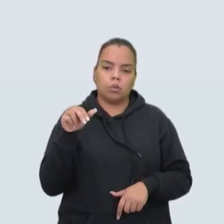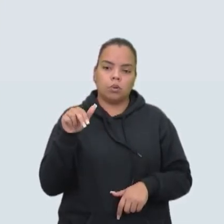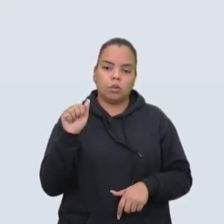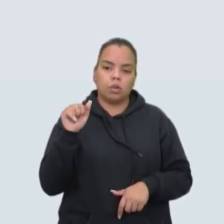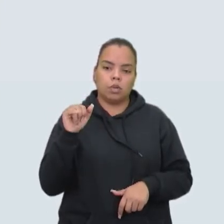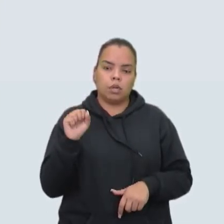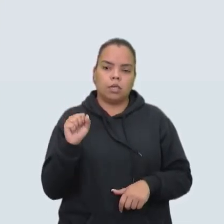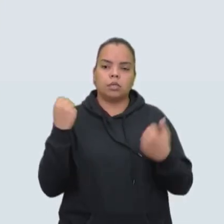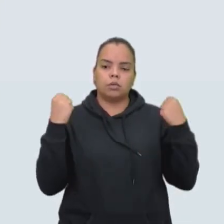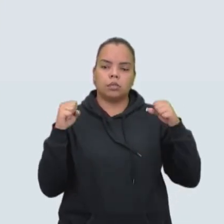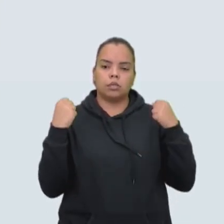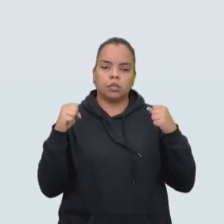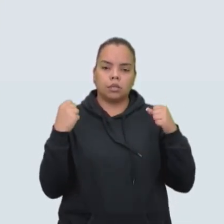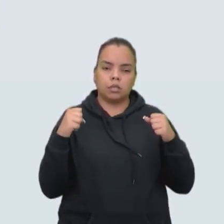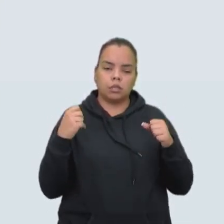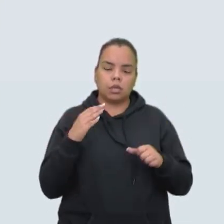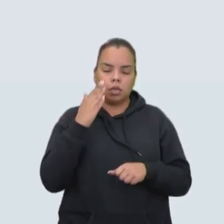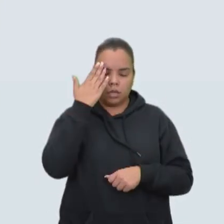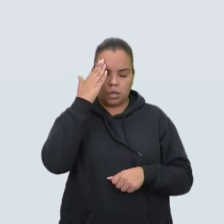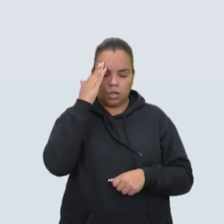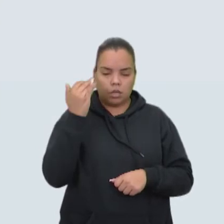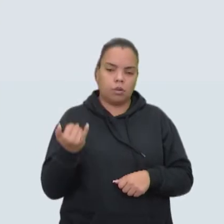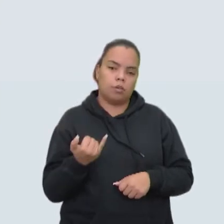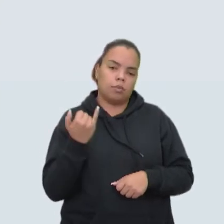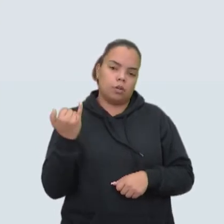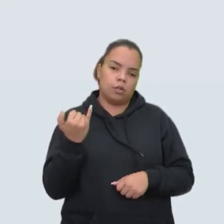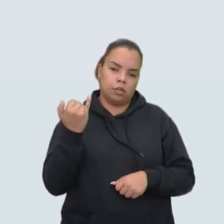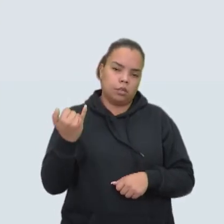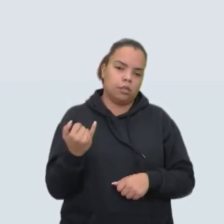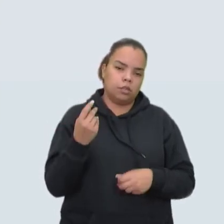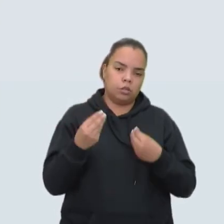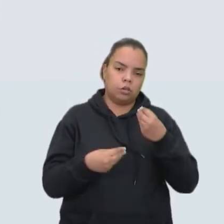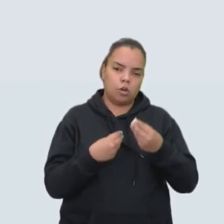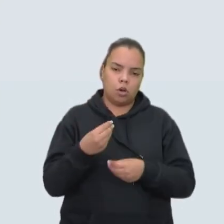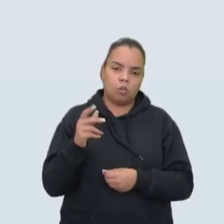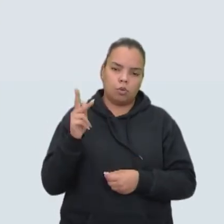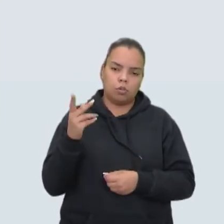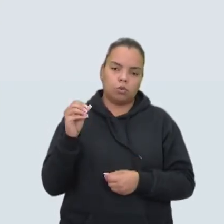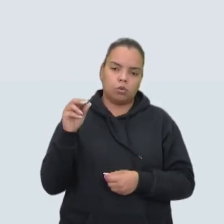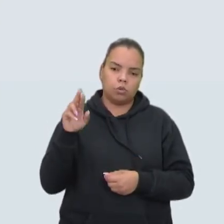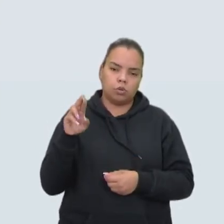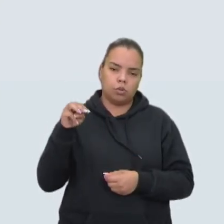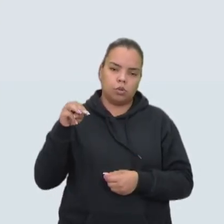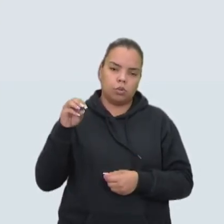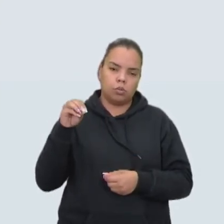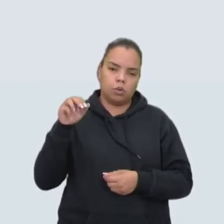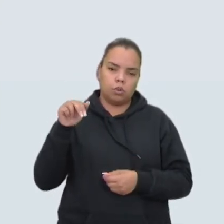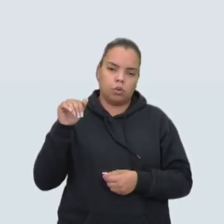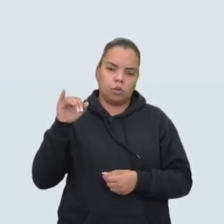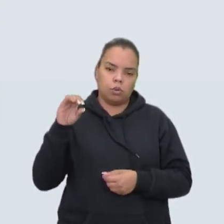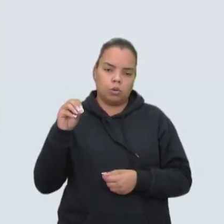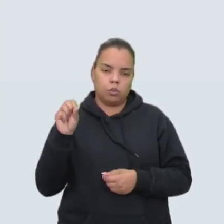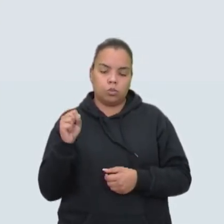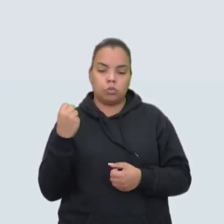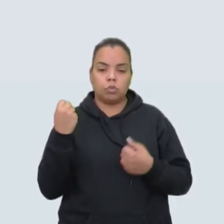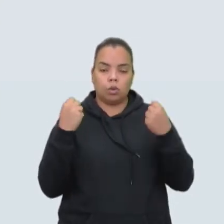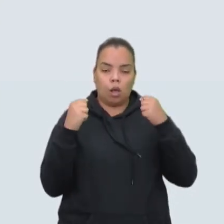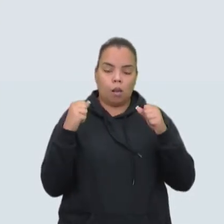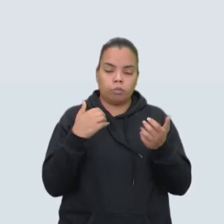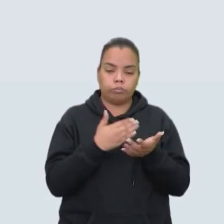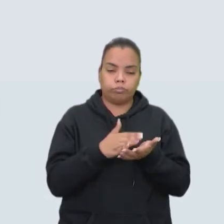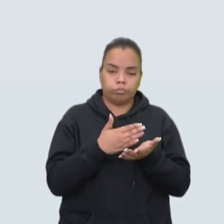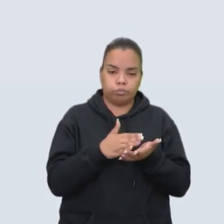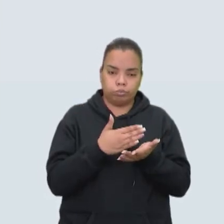vai entender um pouquinho da importância que os hormônios exercem durante a nossa prática de atividades, durante os exercícios físicos,